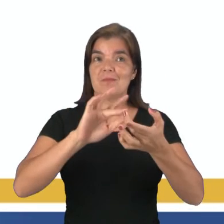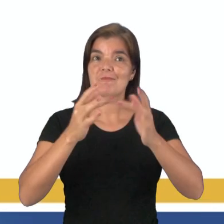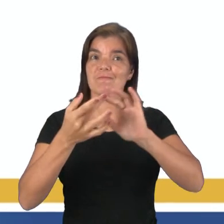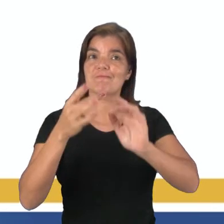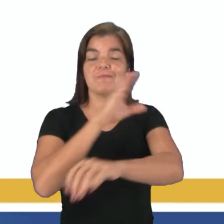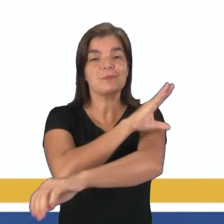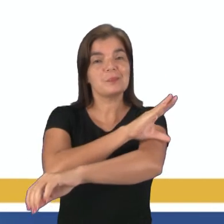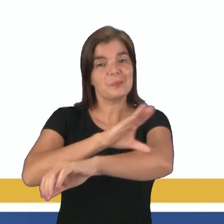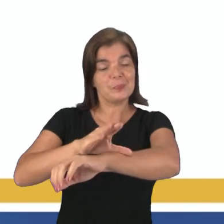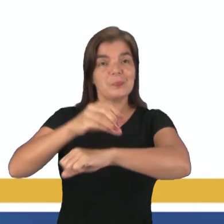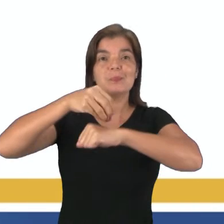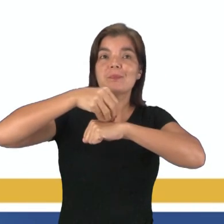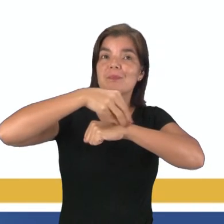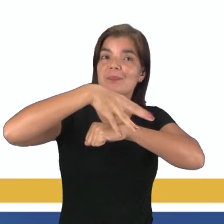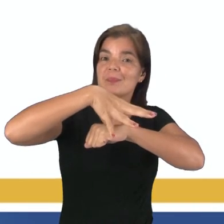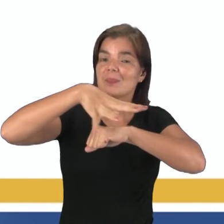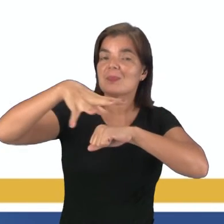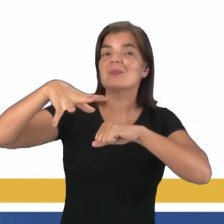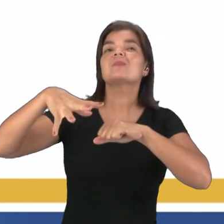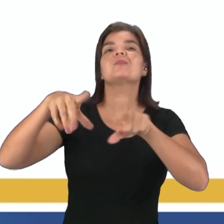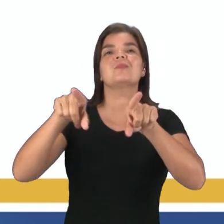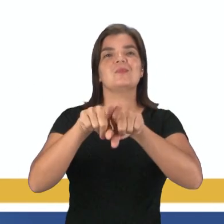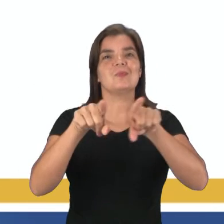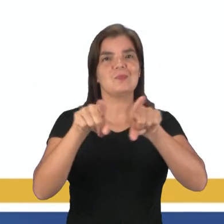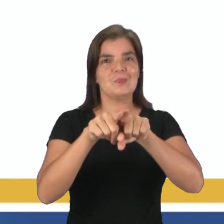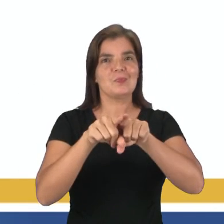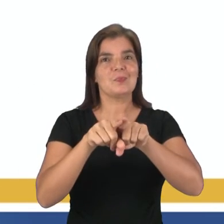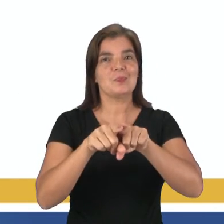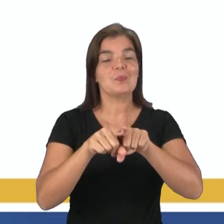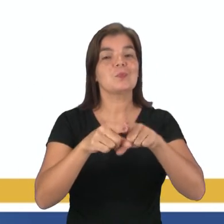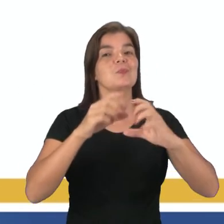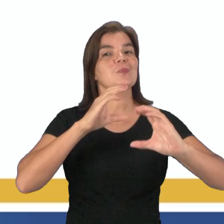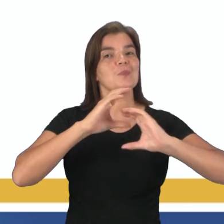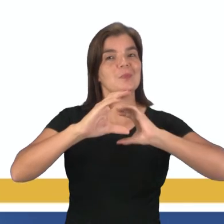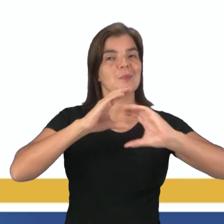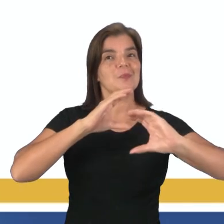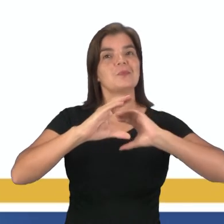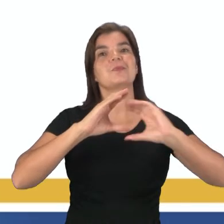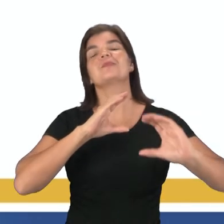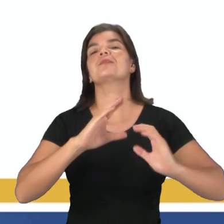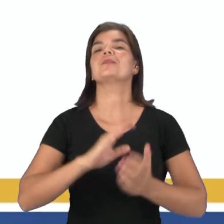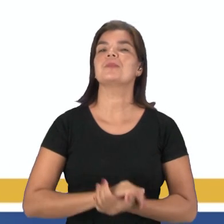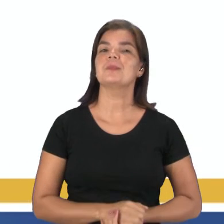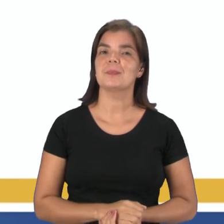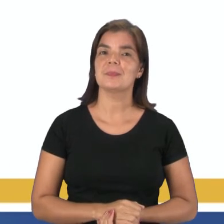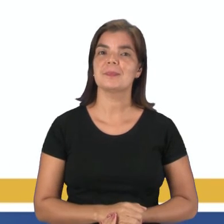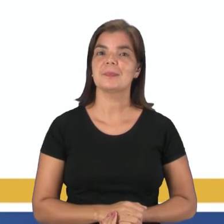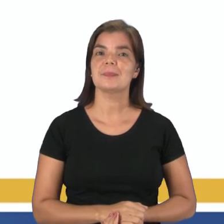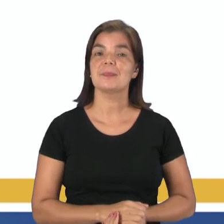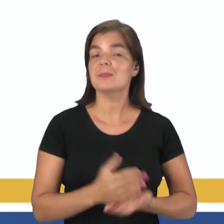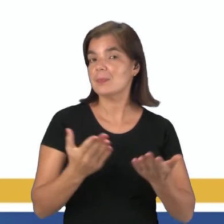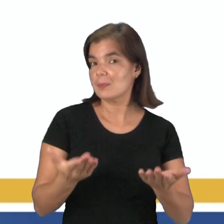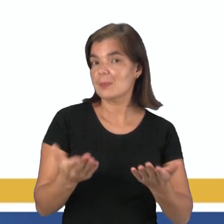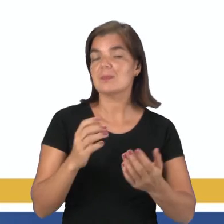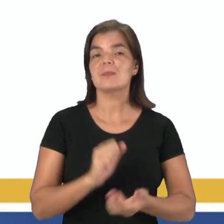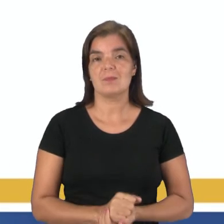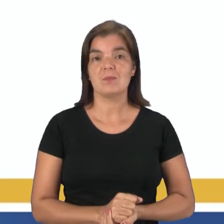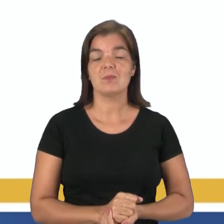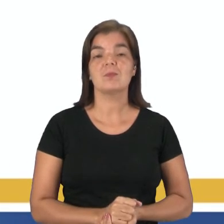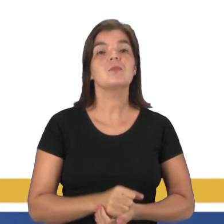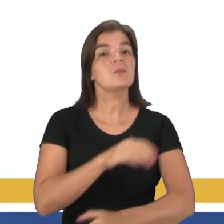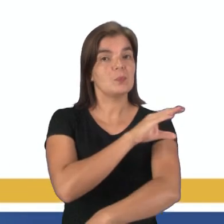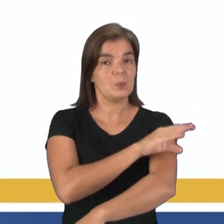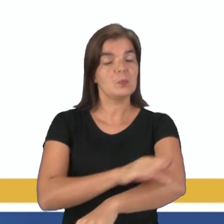transformações tecnológicas, pelo constante contato entre as culturas e disseminação de padrões culturais pelos meios de comunicação de